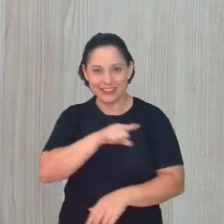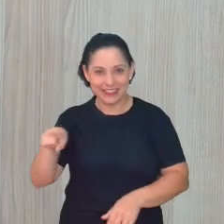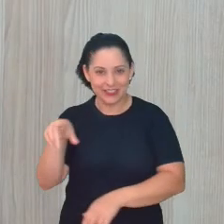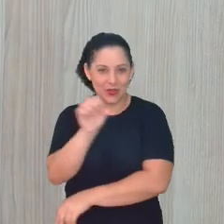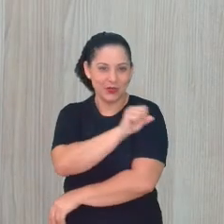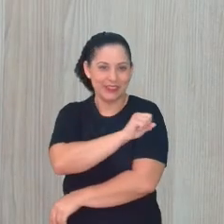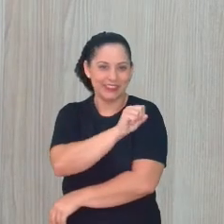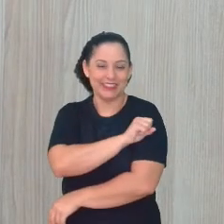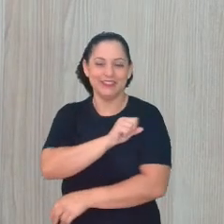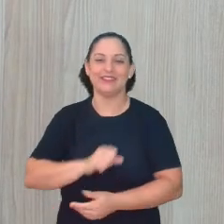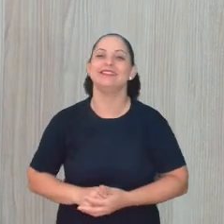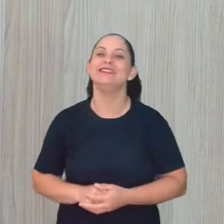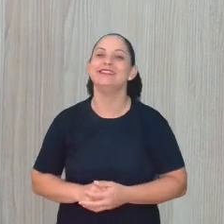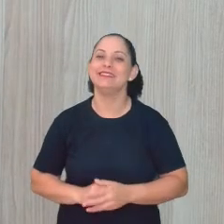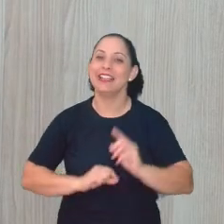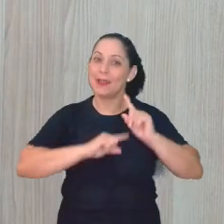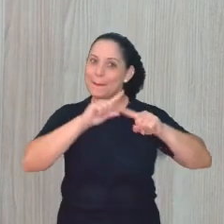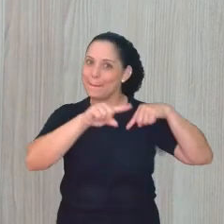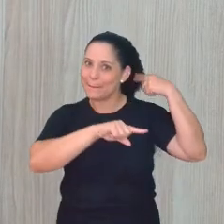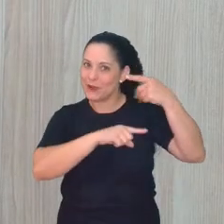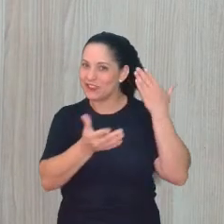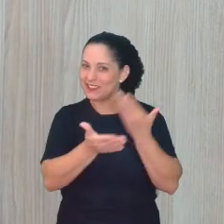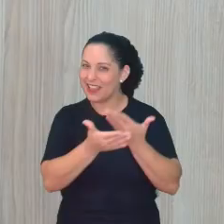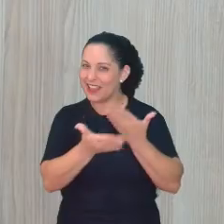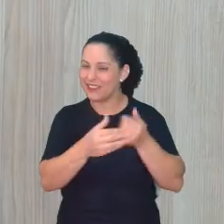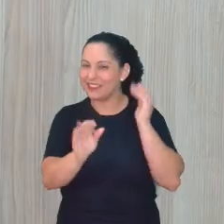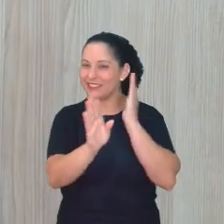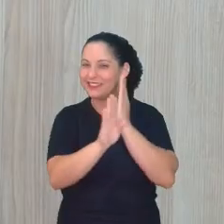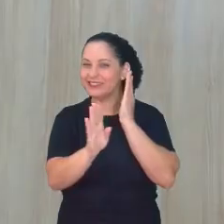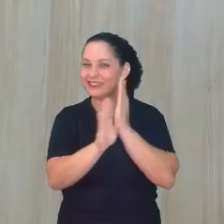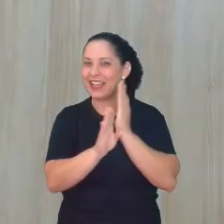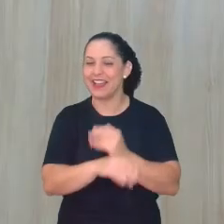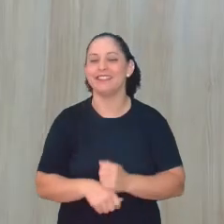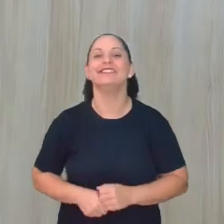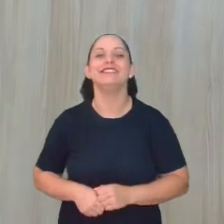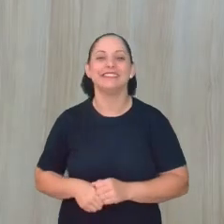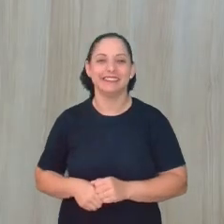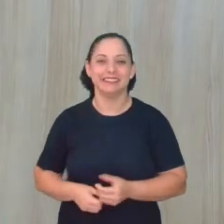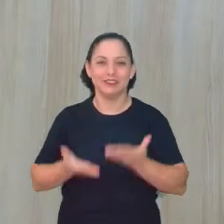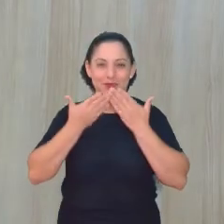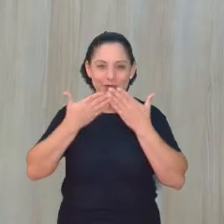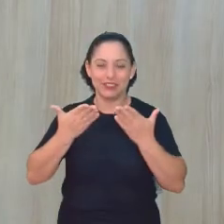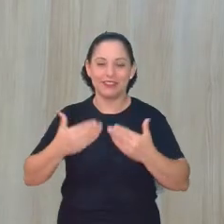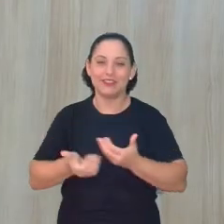ano. Boa. Até as cenas do próximo capítulo. Bye, Falou bye. demais, professor.